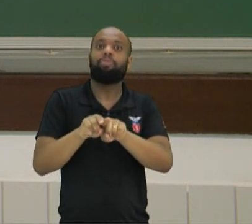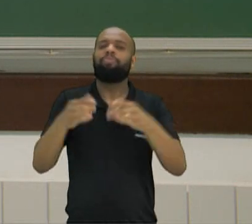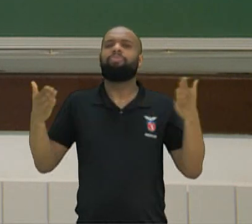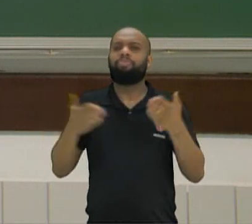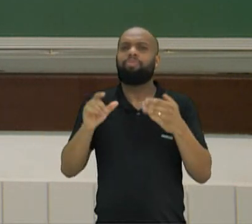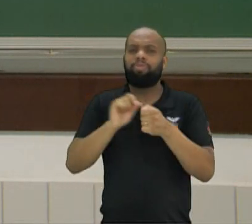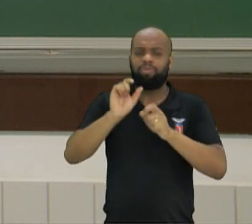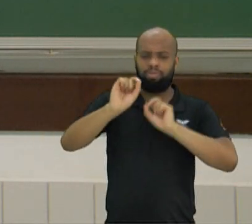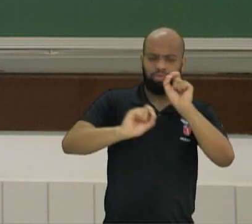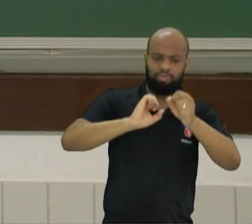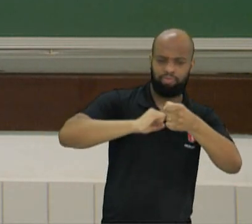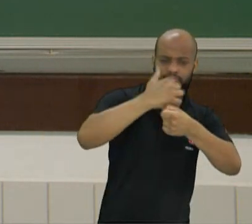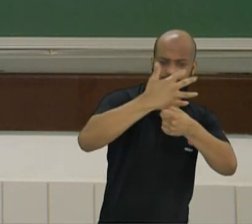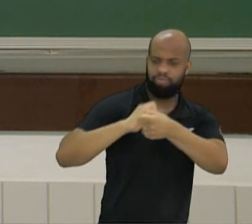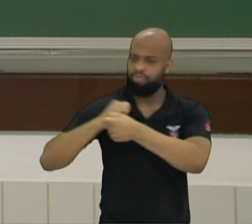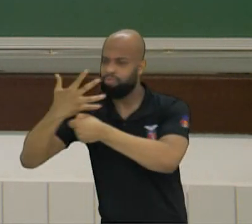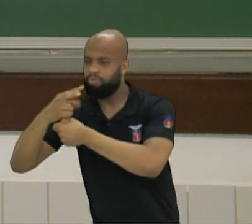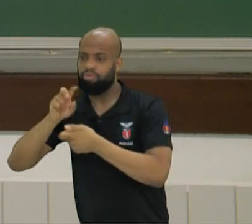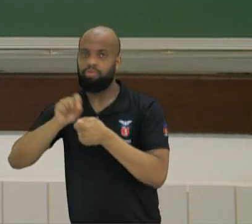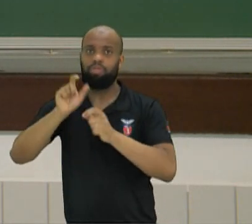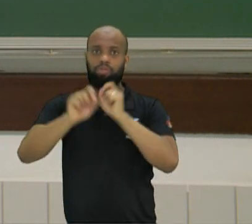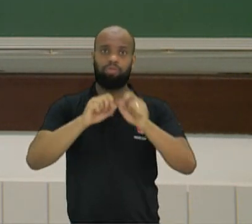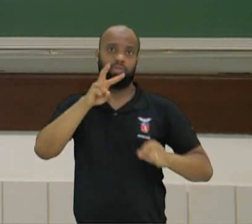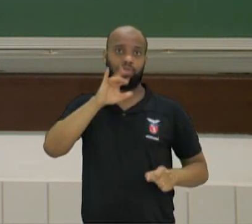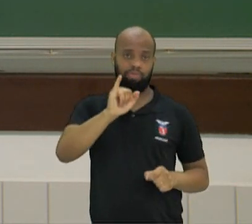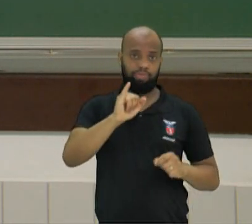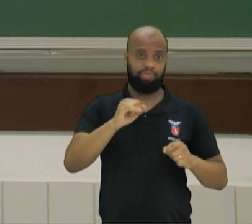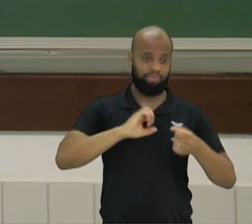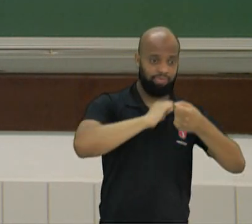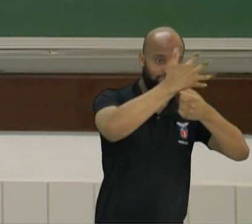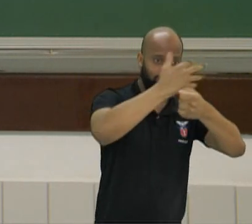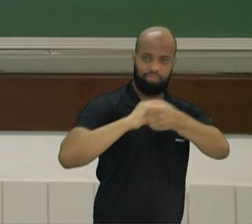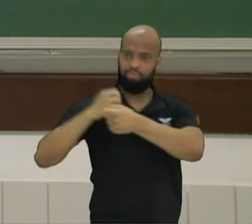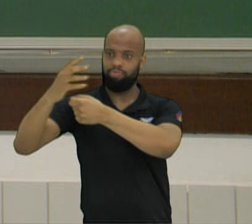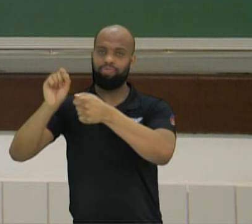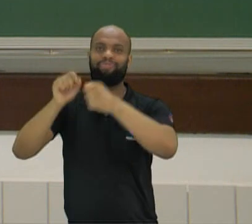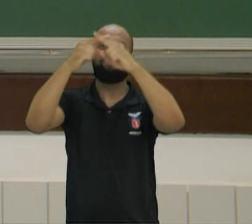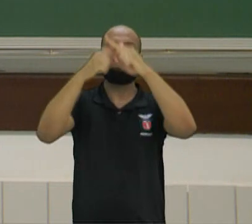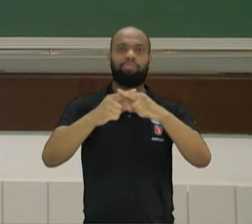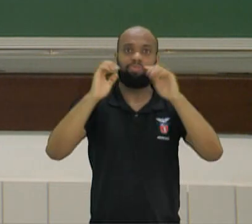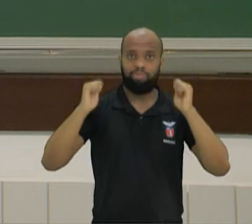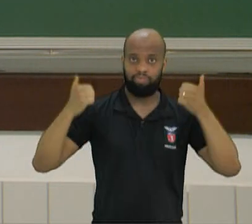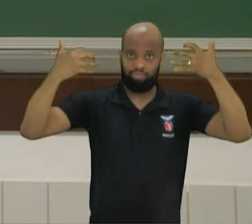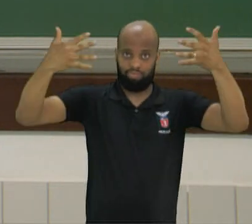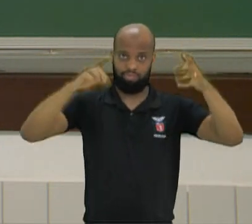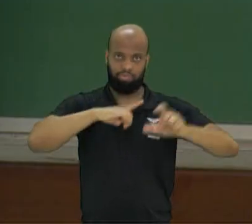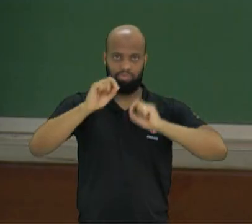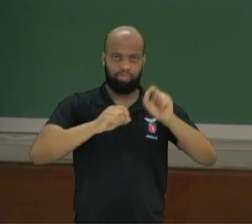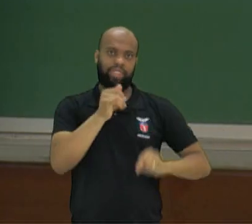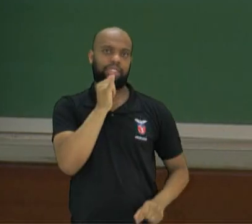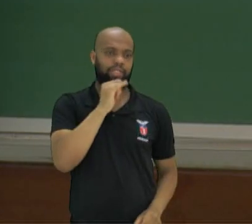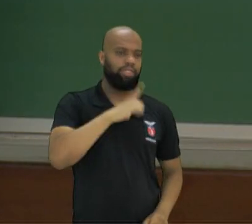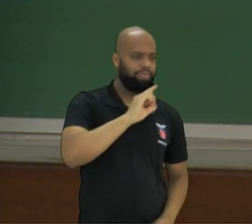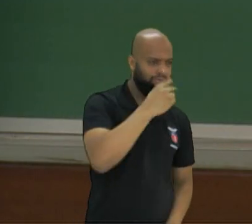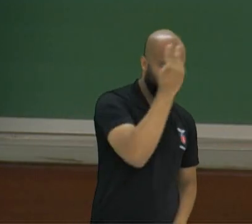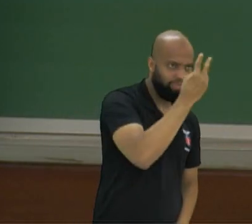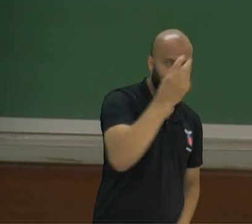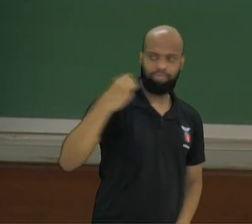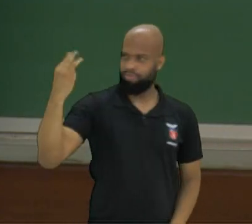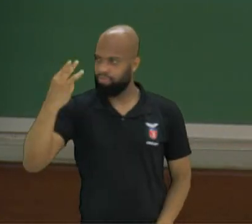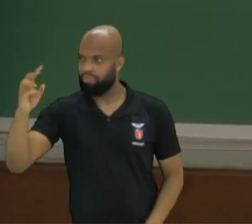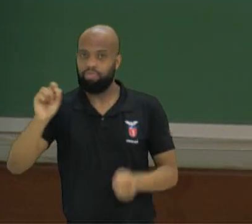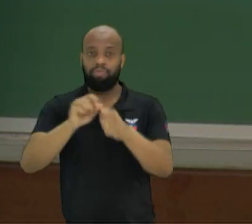os expoentes das letras? Nós vamos multiplicar o expoente da potência, ou seja, quadrado, cubo, a quarta potência, nós